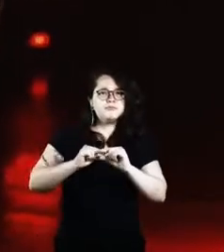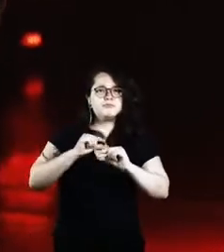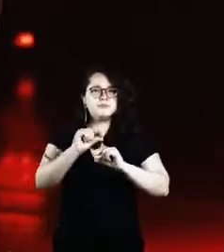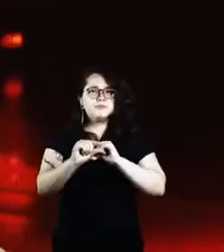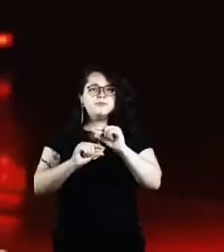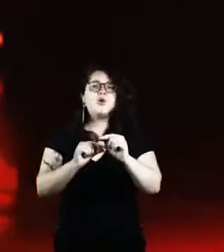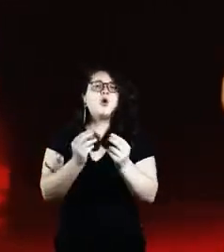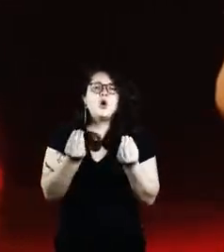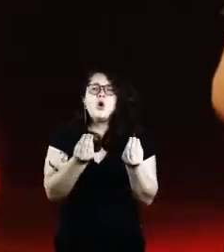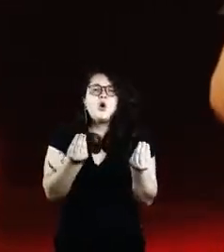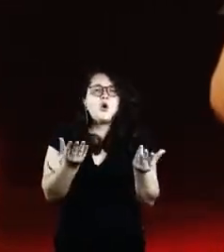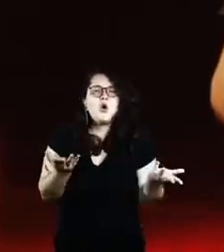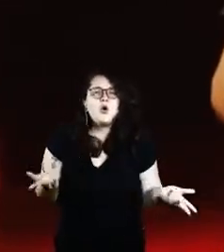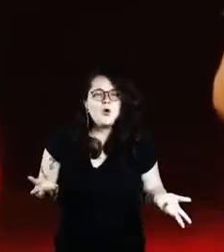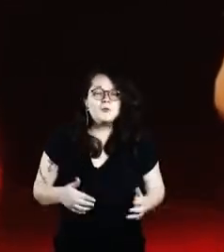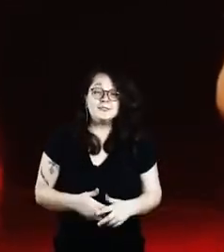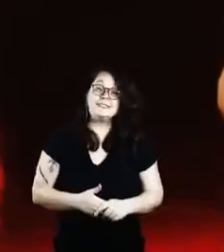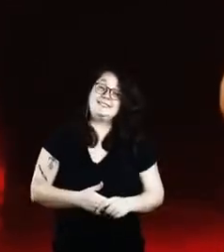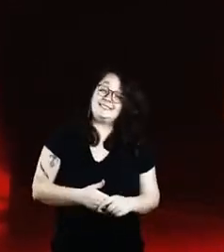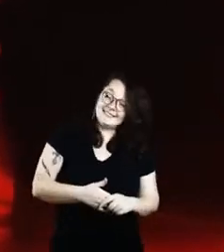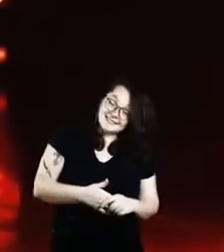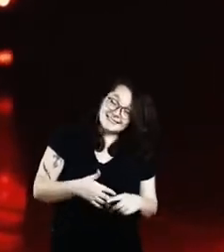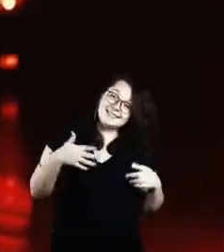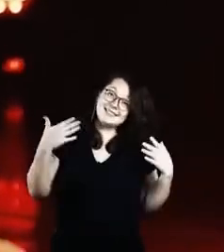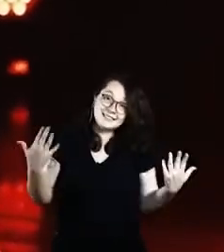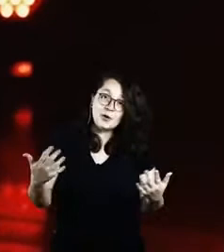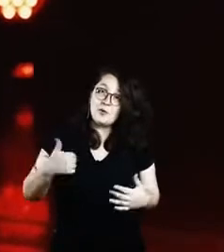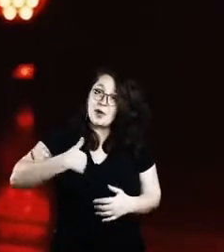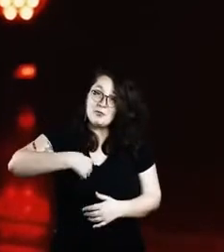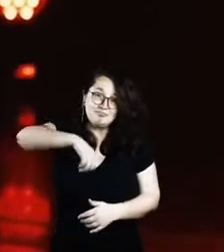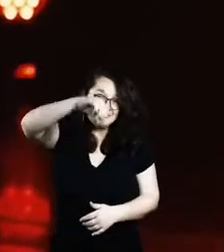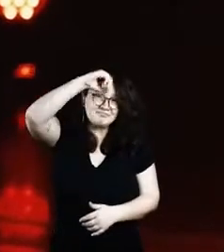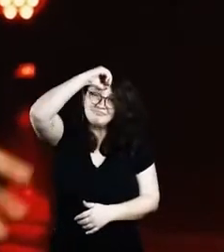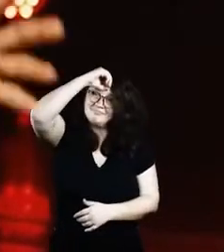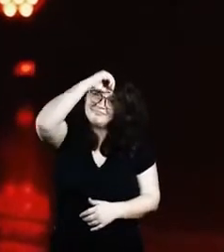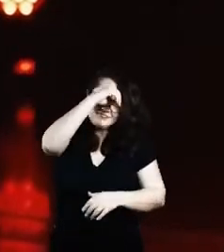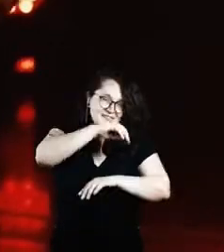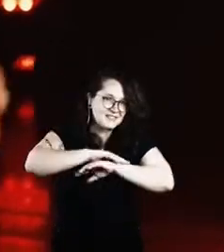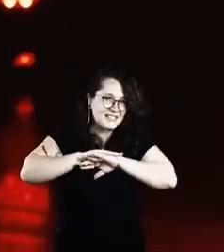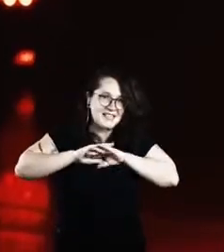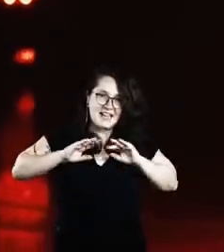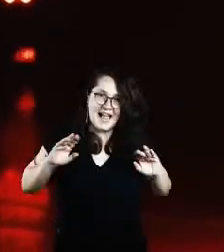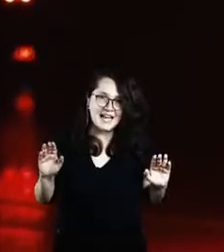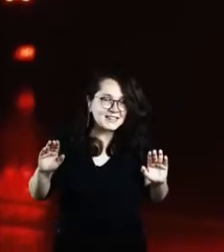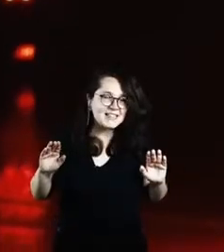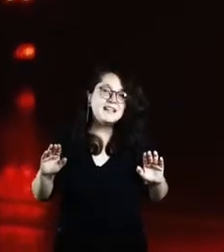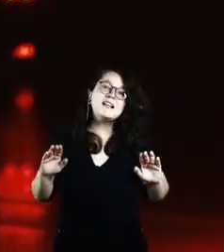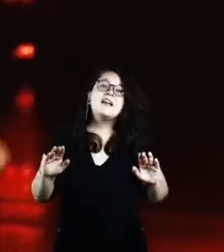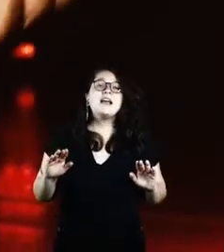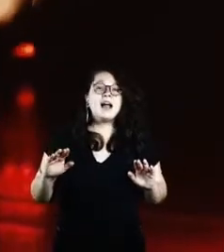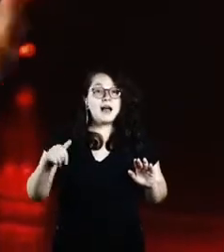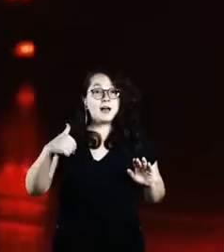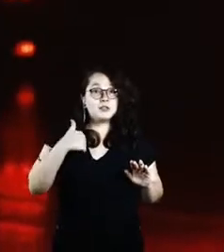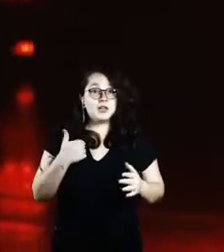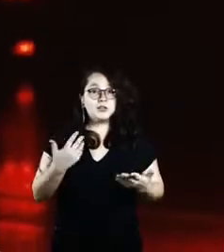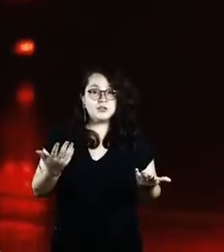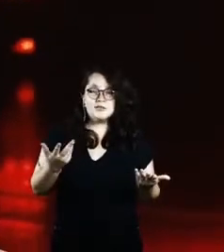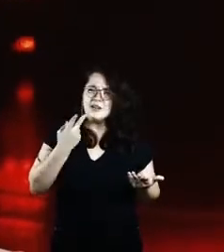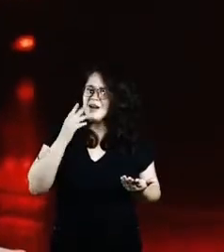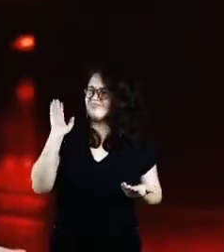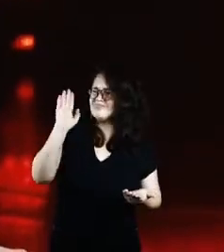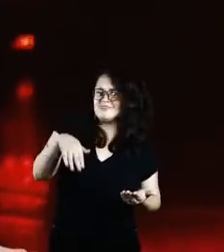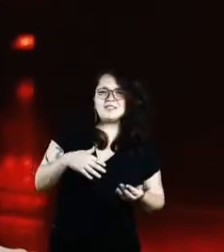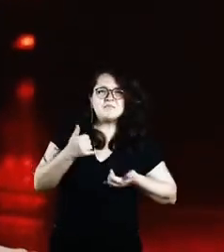Como é que foi esse... Então, não tinha. A gente entrou, assim, nessa jogada aí, como uma